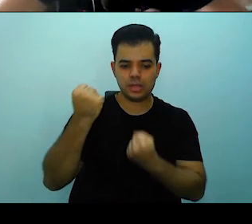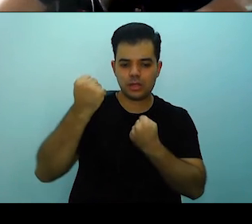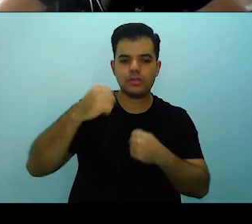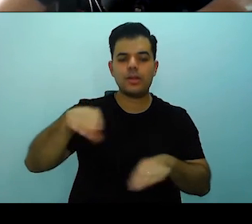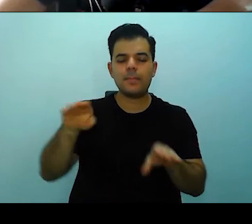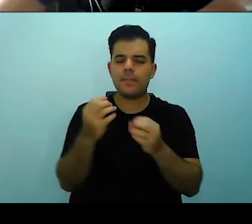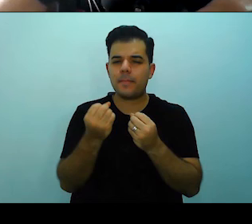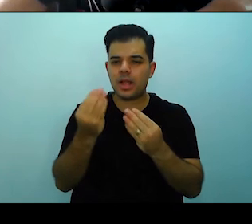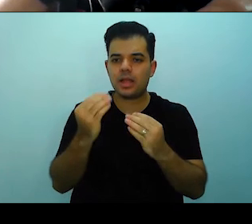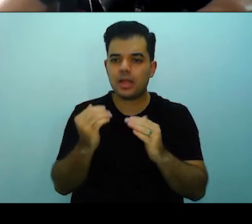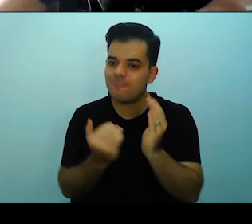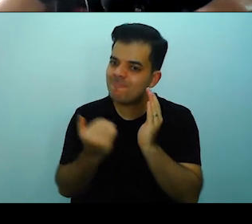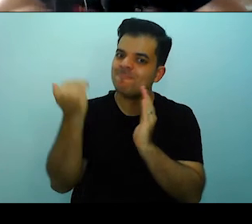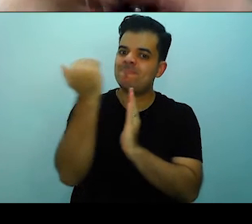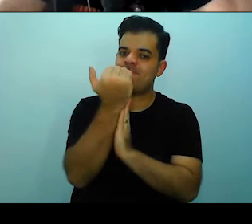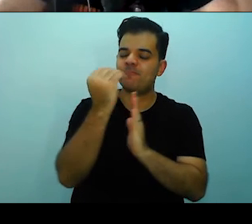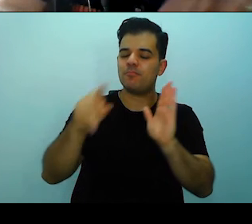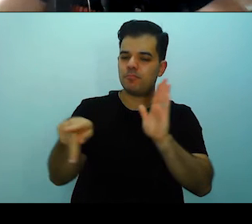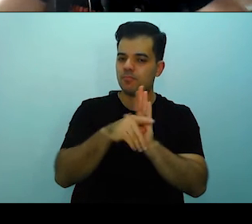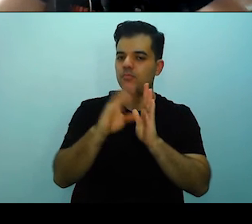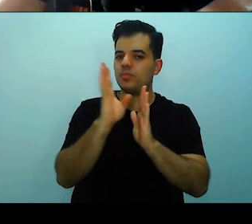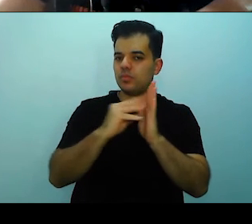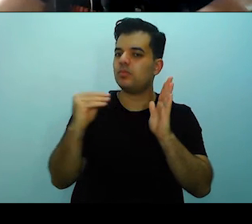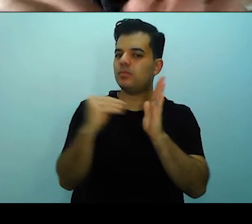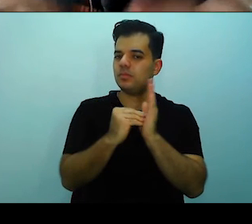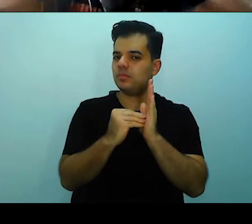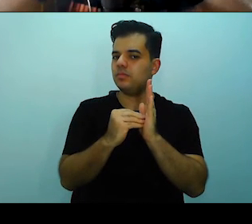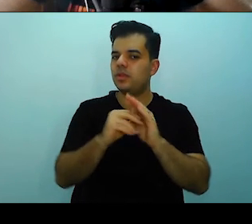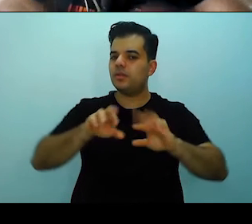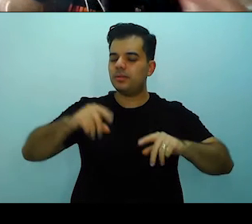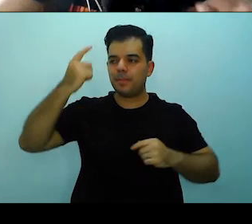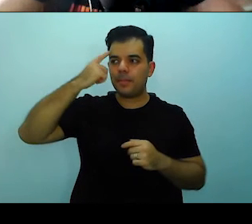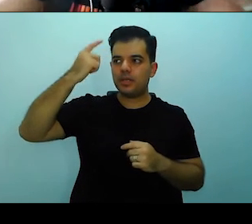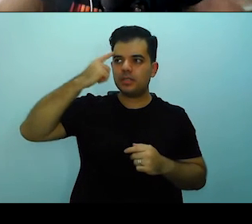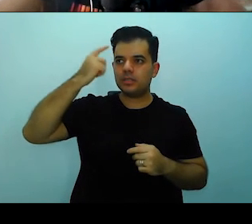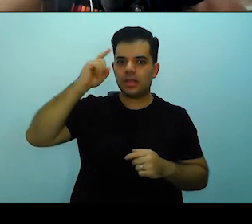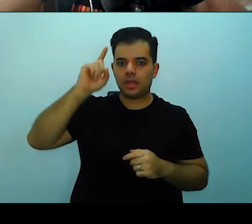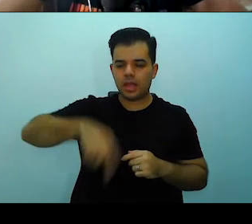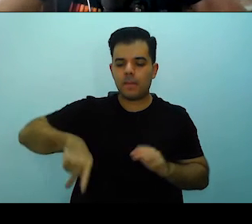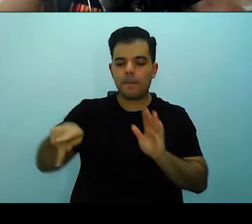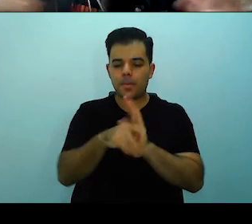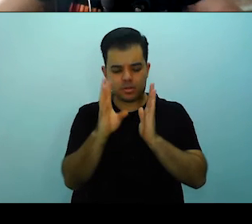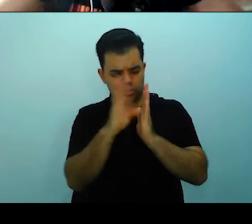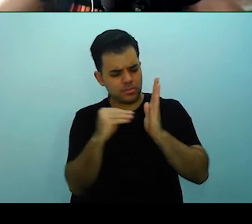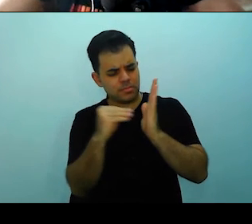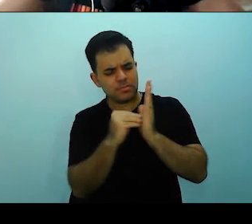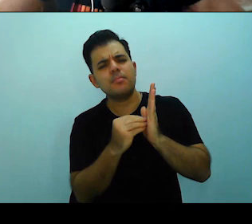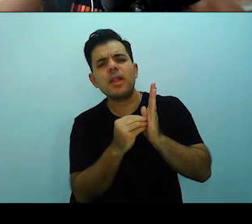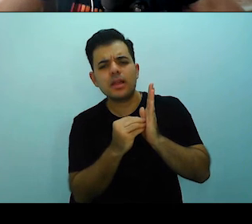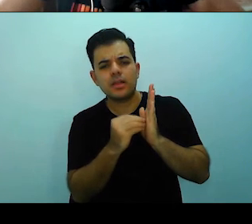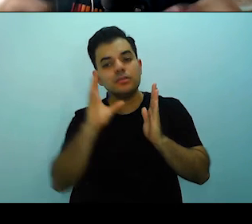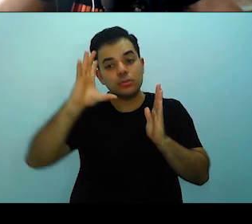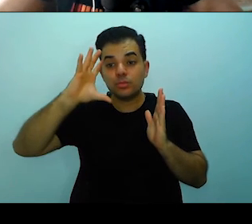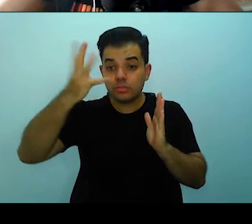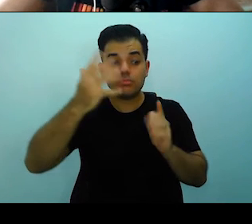além da programação, sabe? Porque a gente tem que pensar que a programação ela existe para solucionar problemas. E a falta de acessibilidade